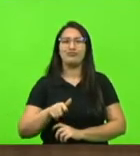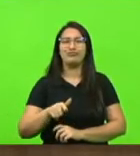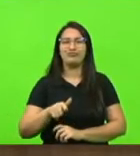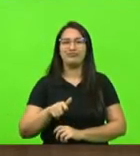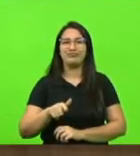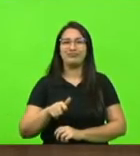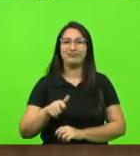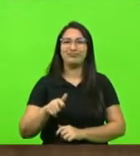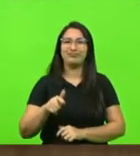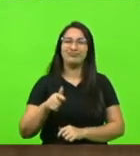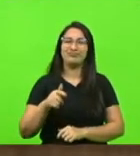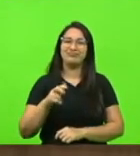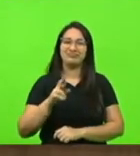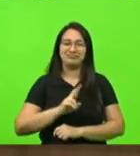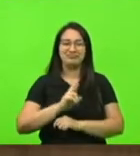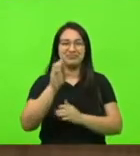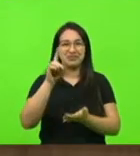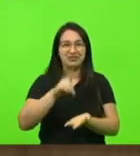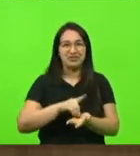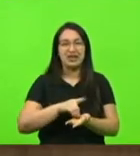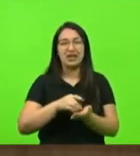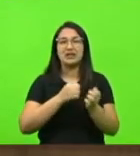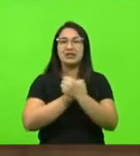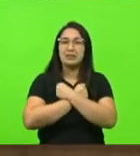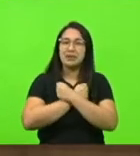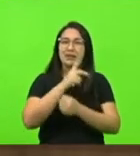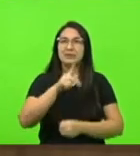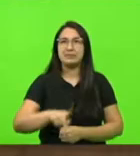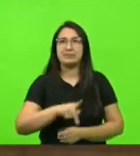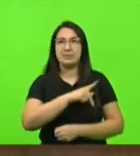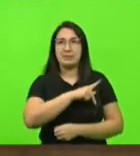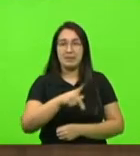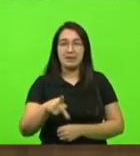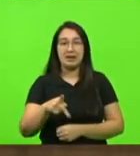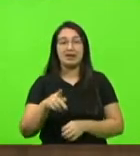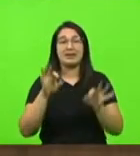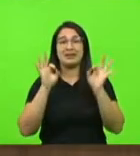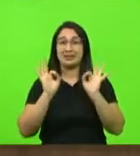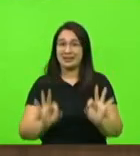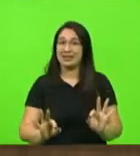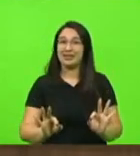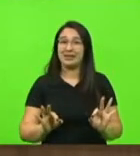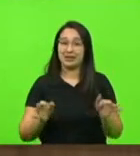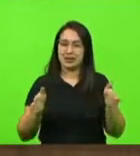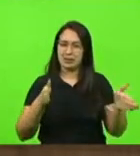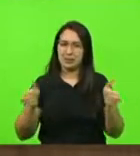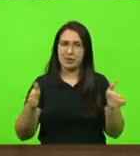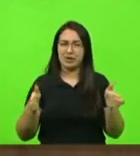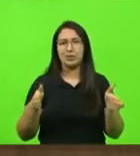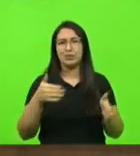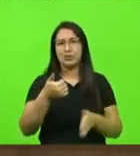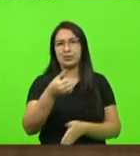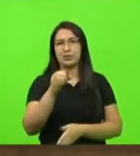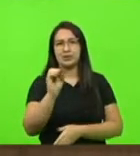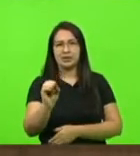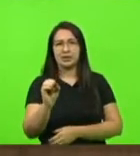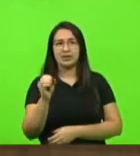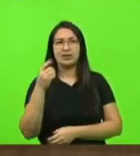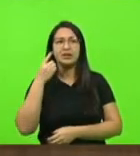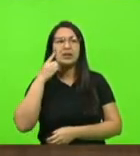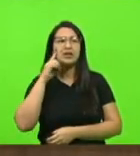parabéns. E meu abraço ao deputado Padre Pedro, que com certeza nesses 60 dias aí não